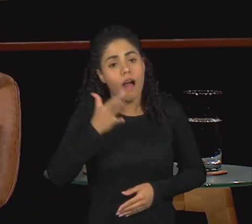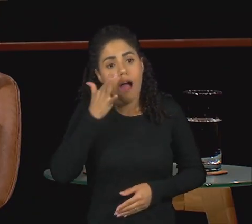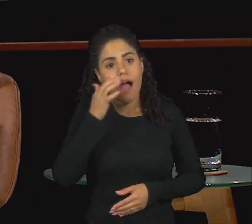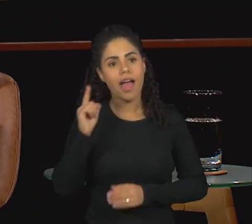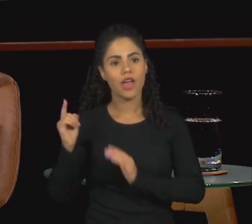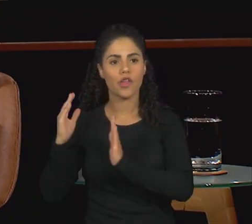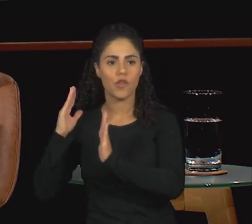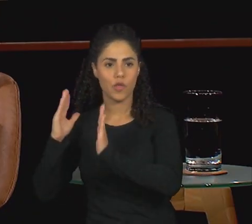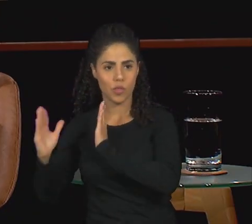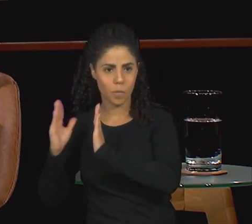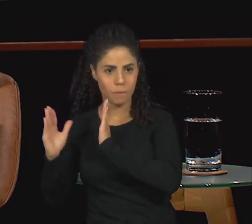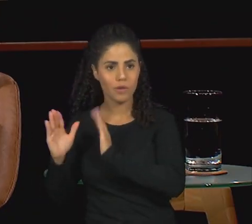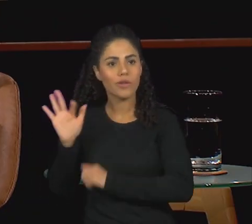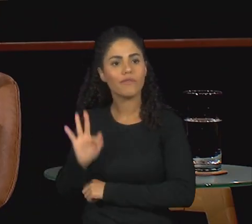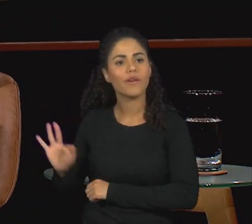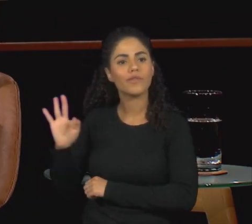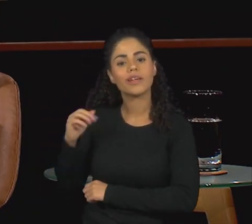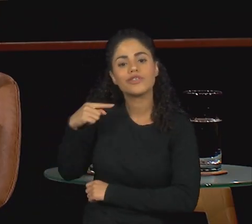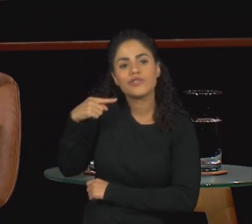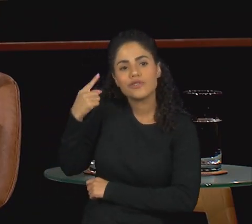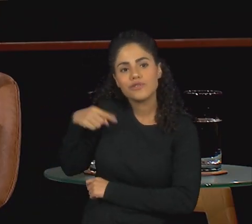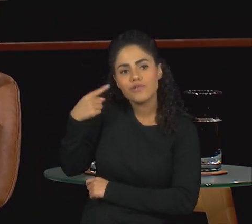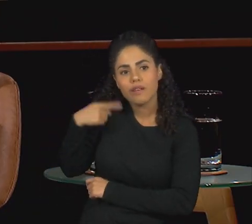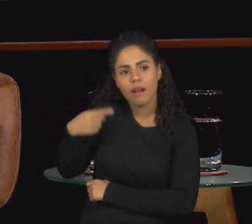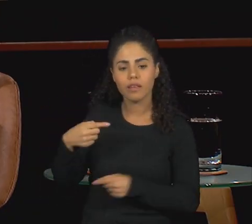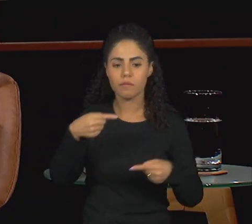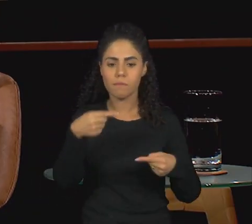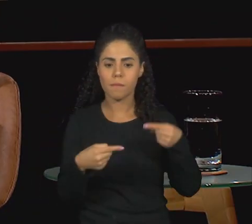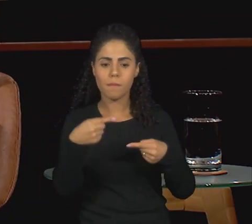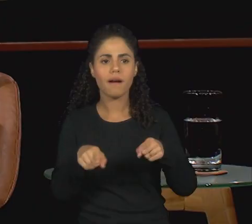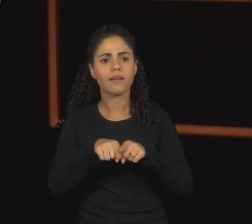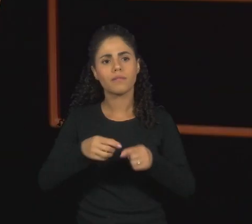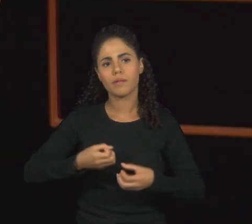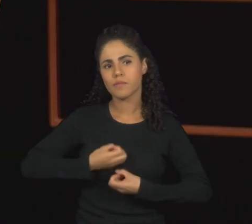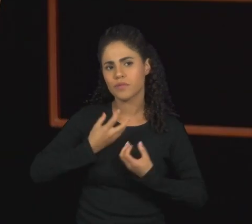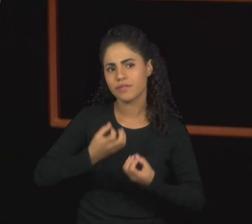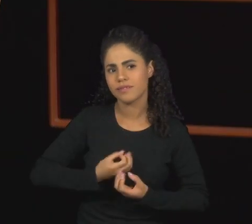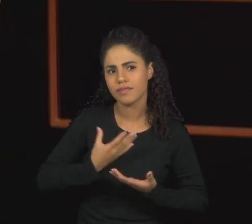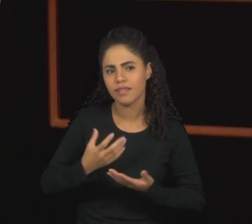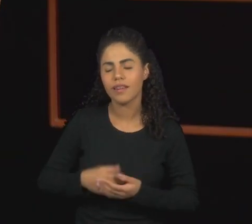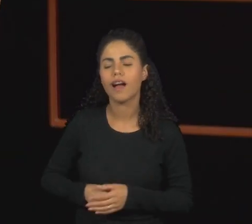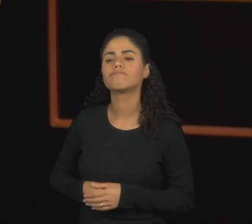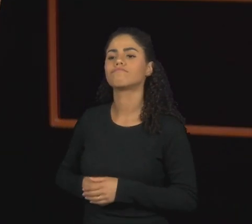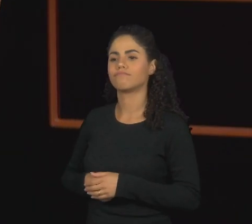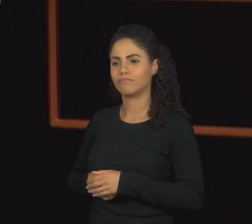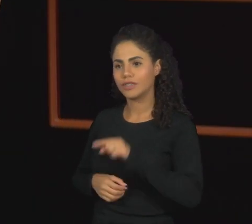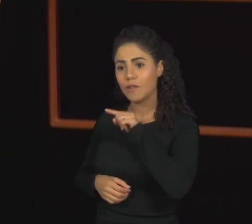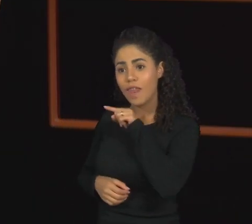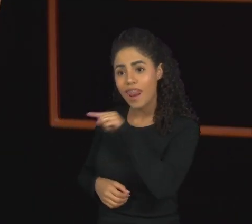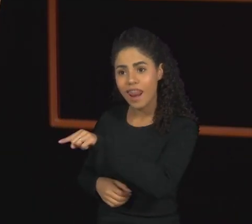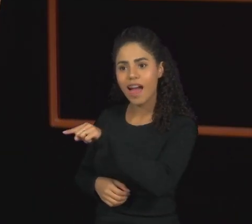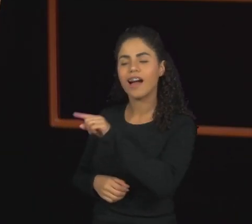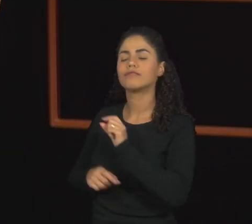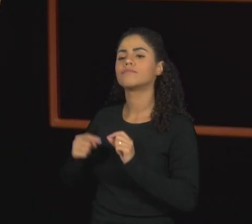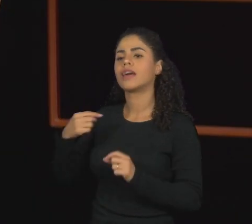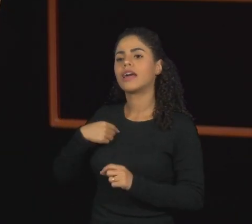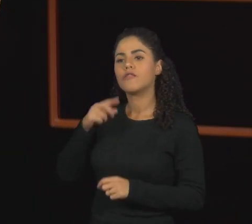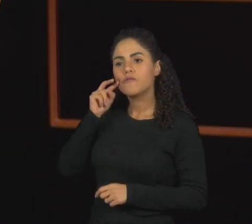faculdade, no seu curso de Direito, foram as discussões políticas e a poesia. Exatamente. No Largo de São Francisco, né,